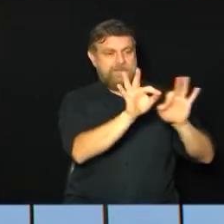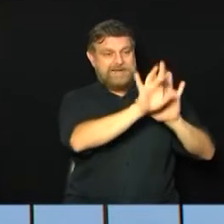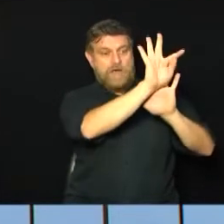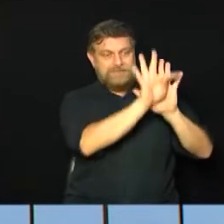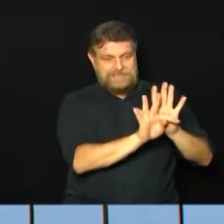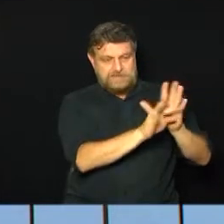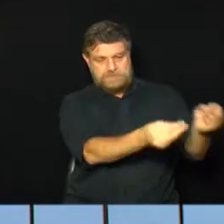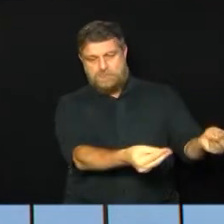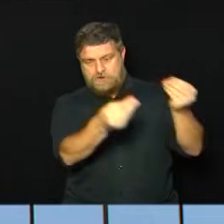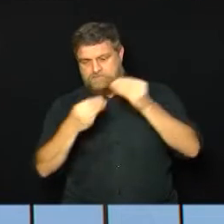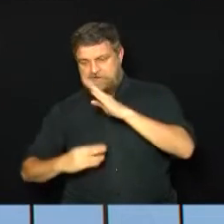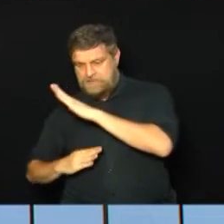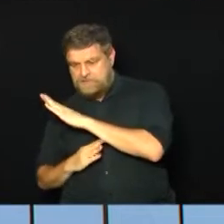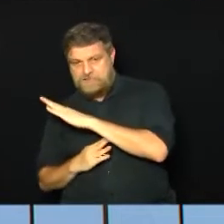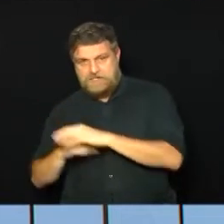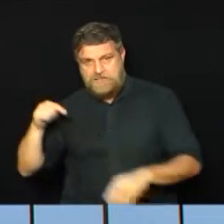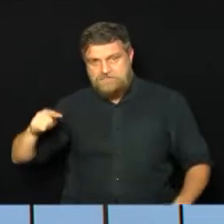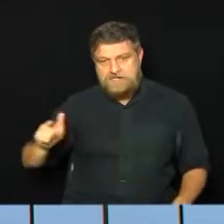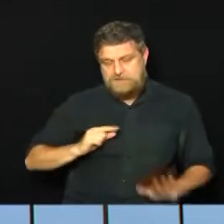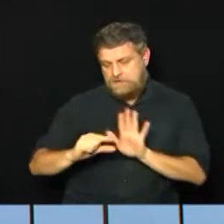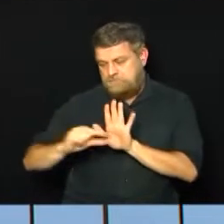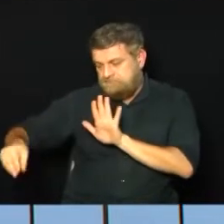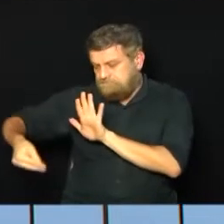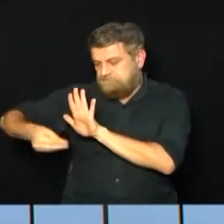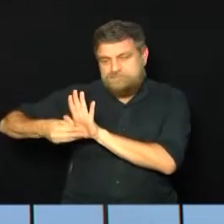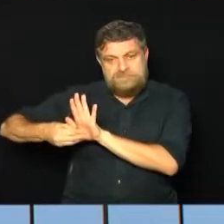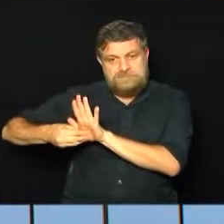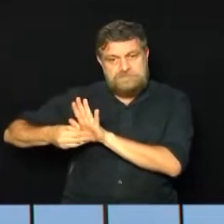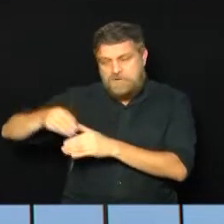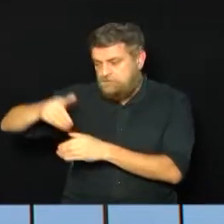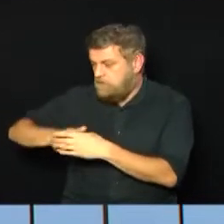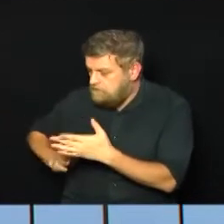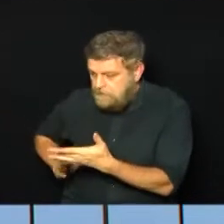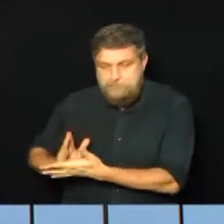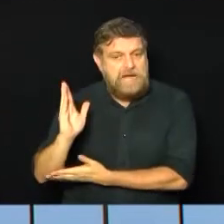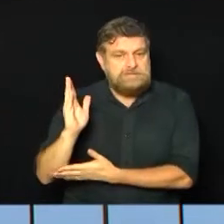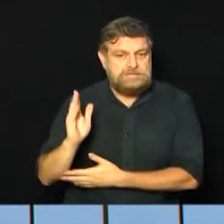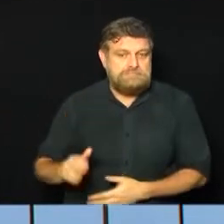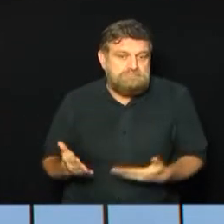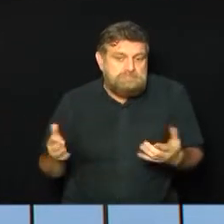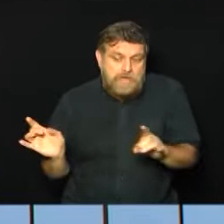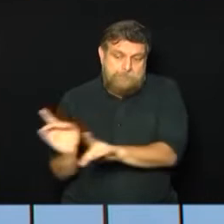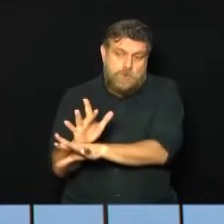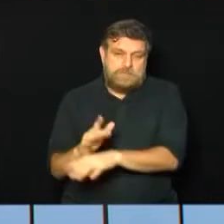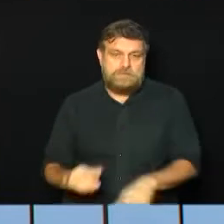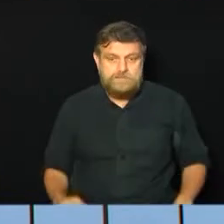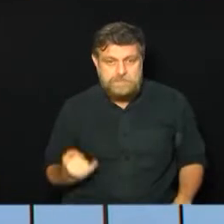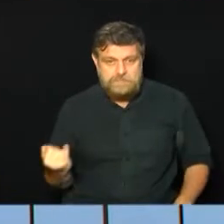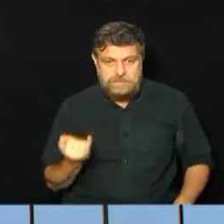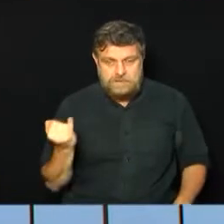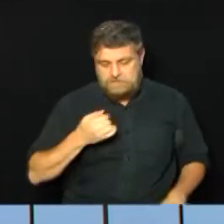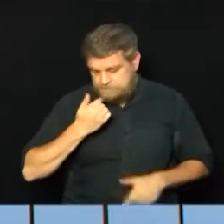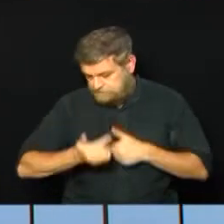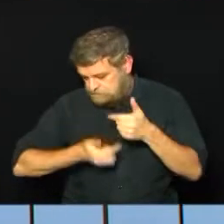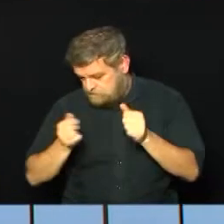Né? Porque aqui, malemar, vai ter uma emendinha ou outra para costurar e pronto. Mas, então é isso, é importantíssimo esse trabalho